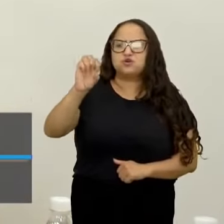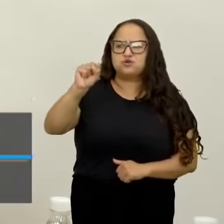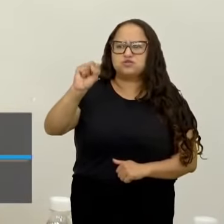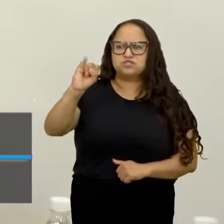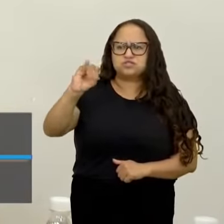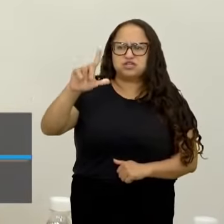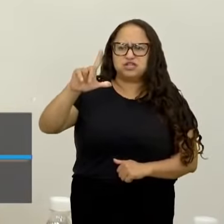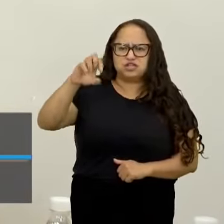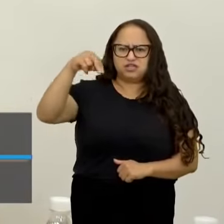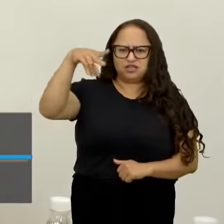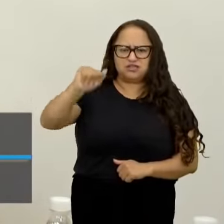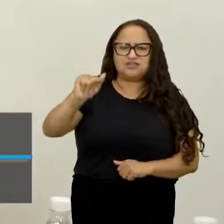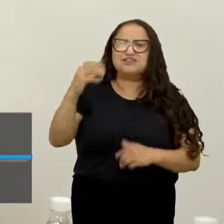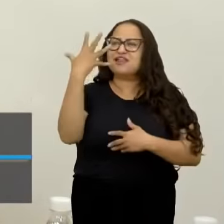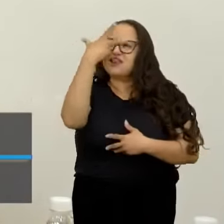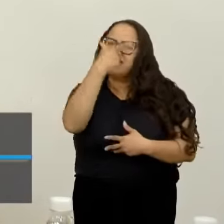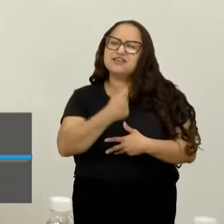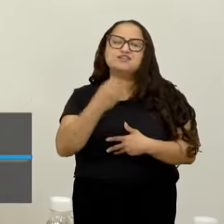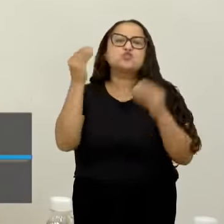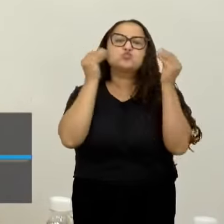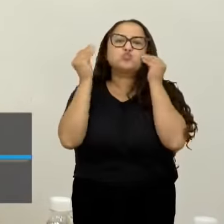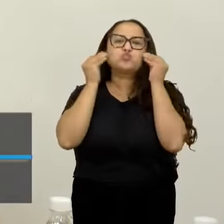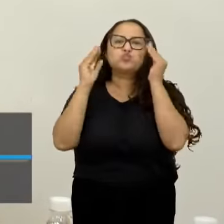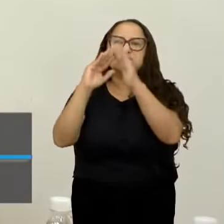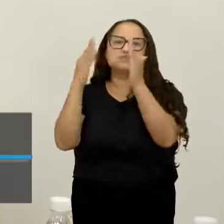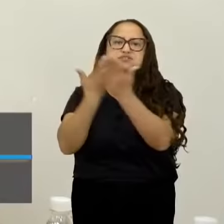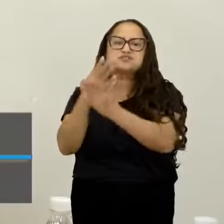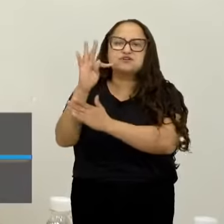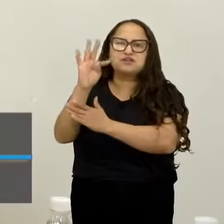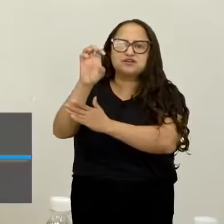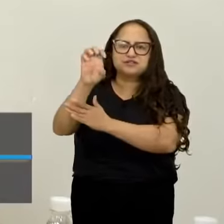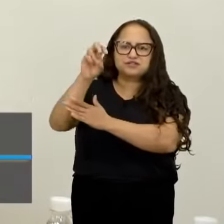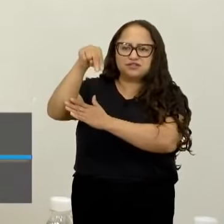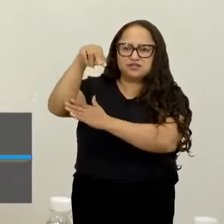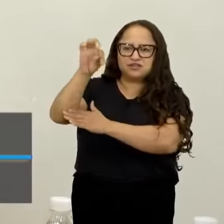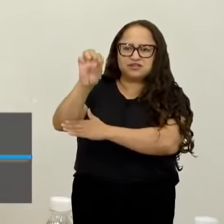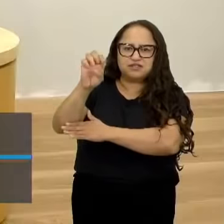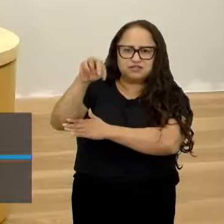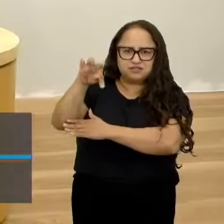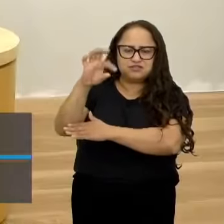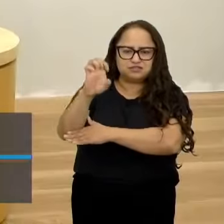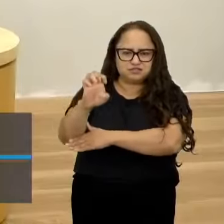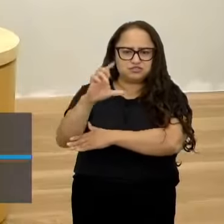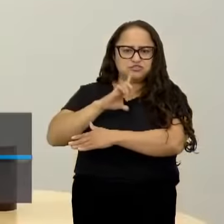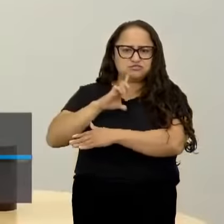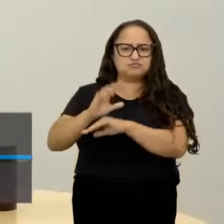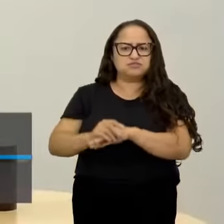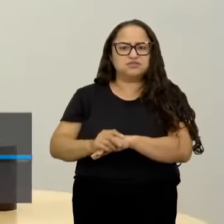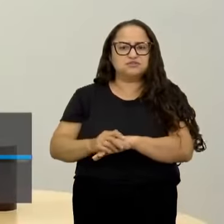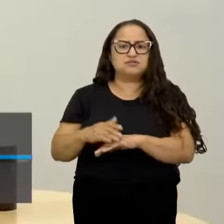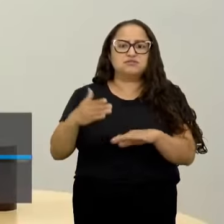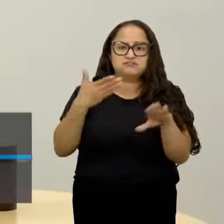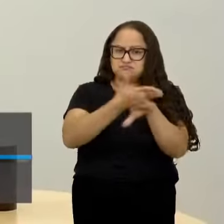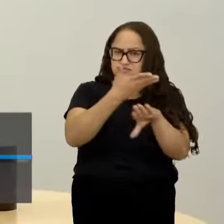eu trabalho lindo até Manda beijo para os alunos dela da escola Tenente lado Ariston Olha que legal e os alunos são participando já já são